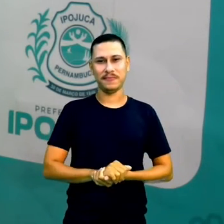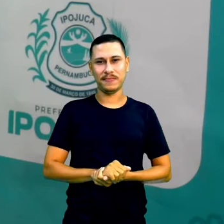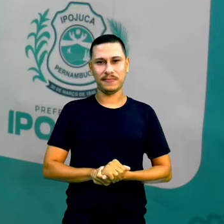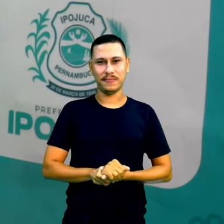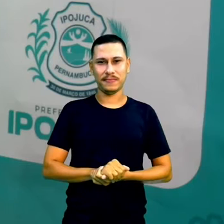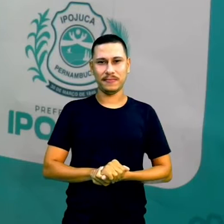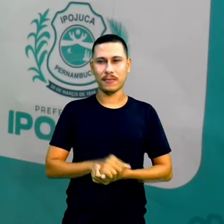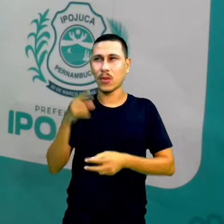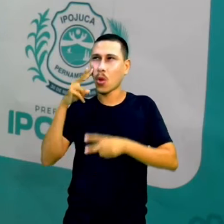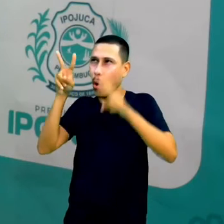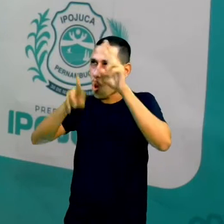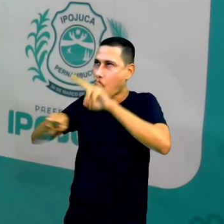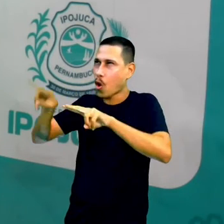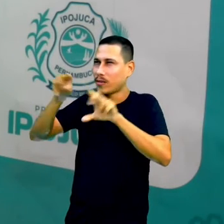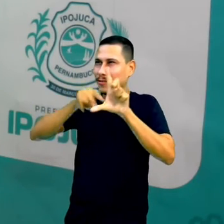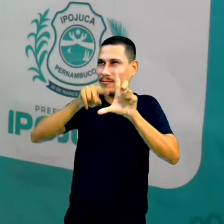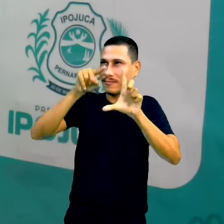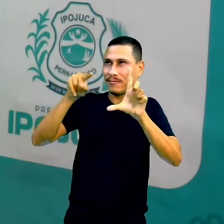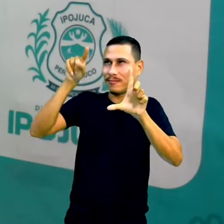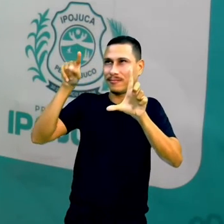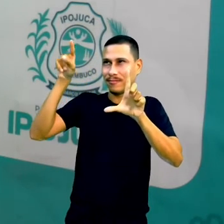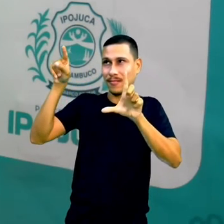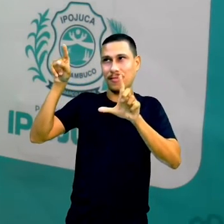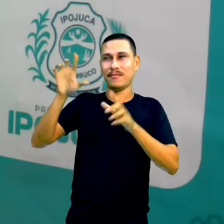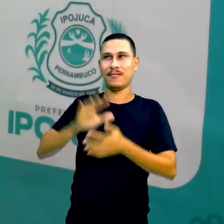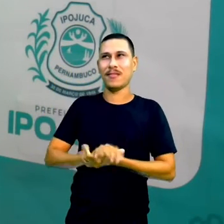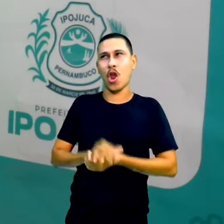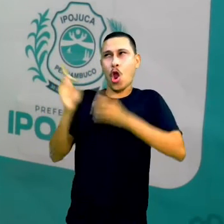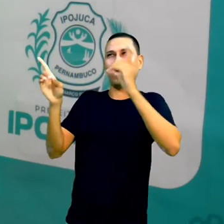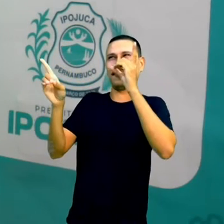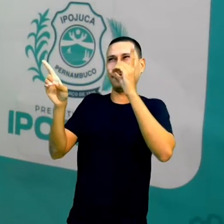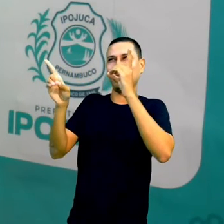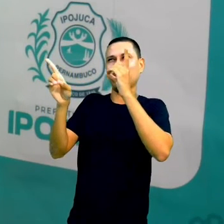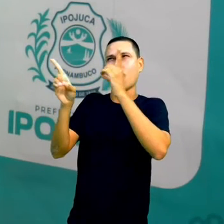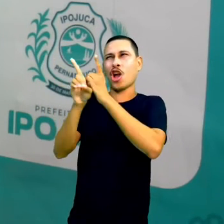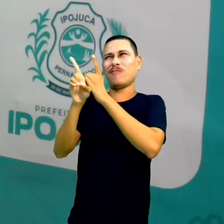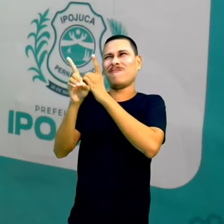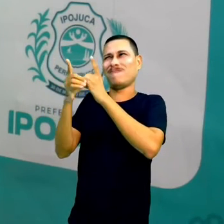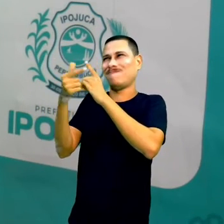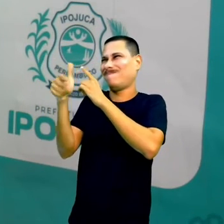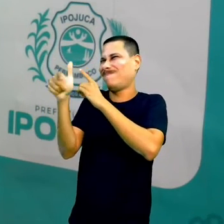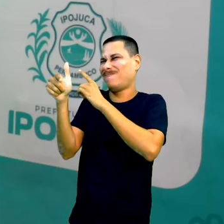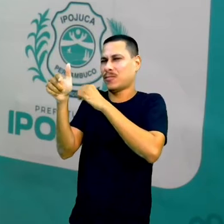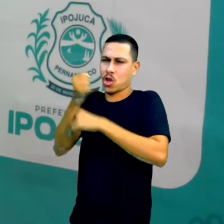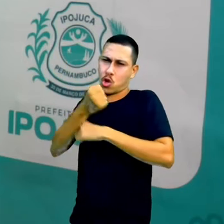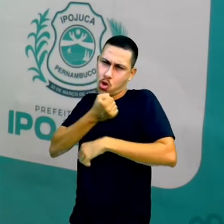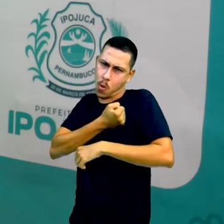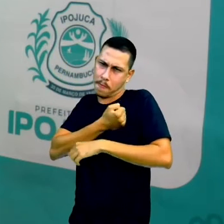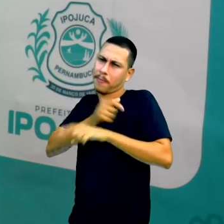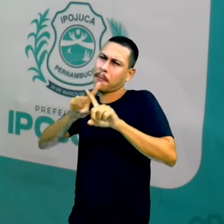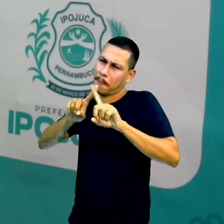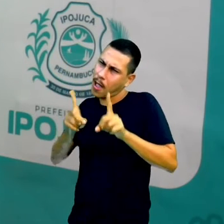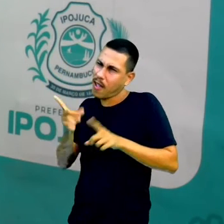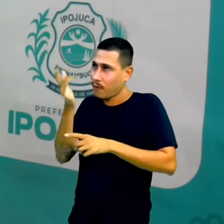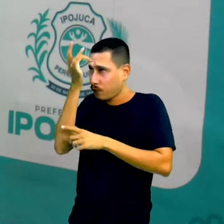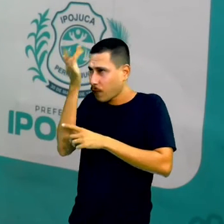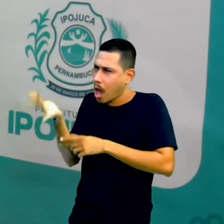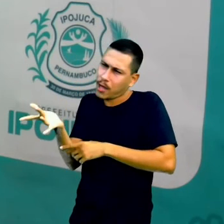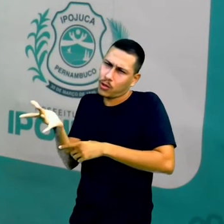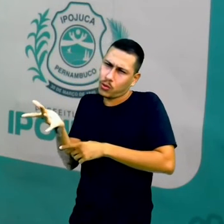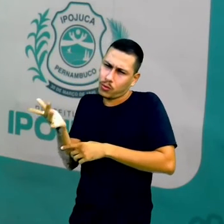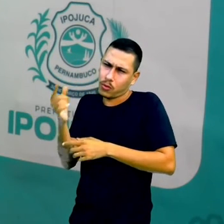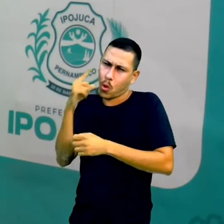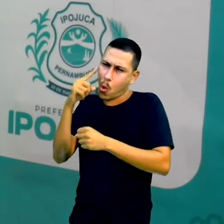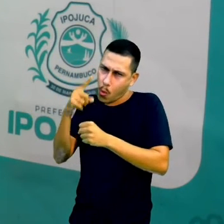Vamos lá aqui no gráfico. Opa, aqui não tem nenhum número. Mas é muito fácil vocês